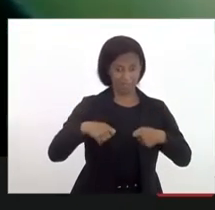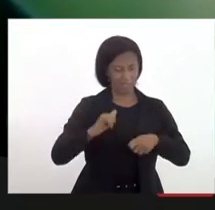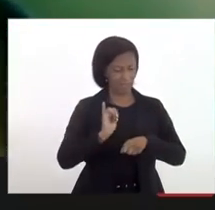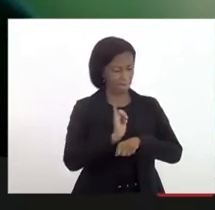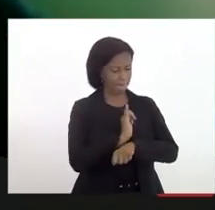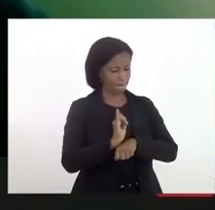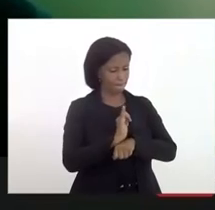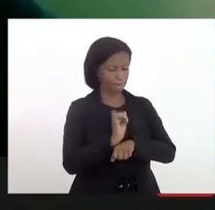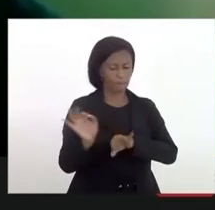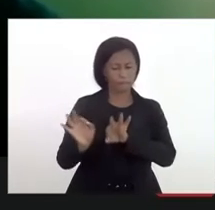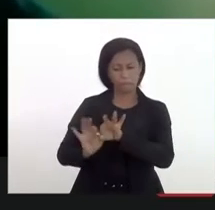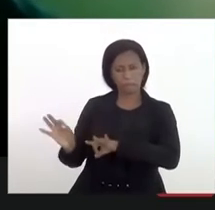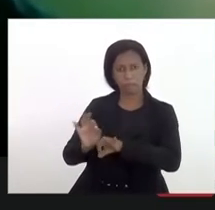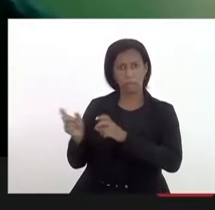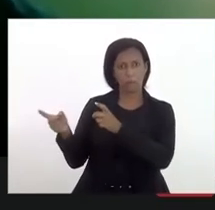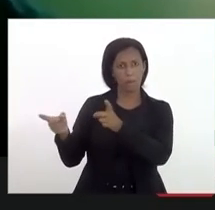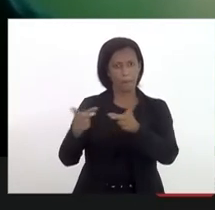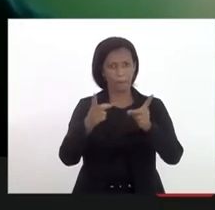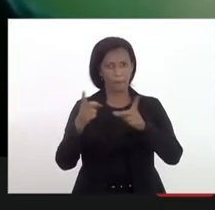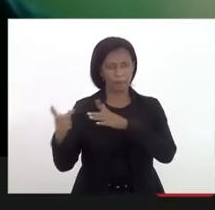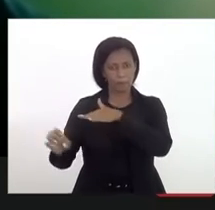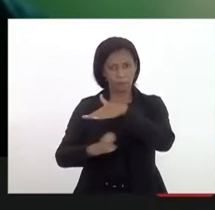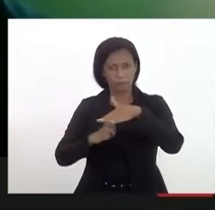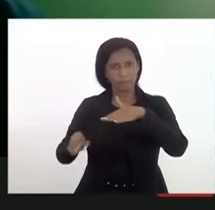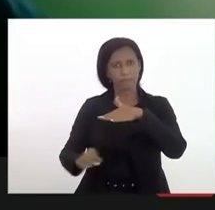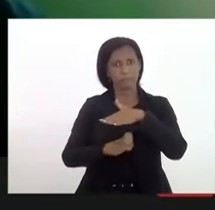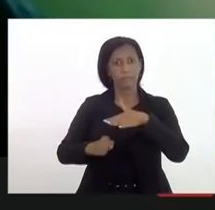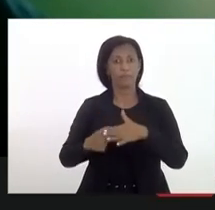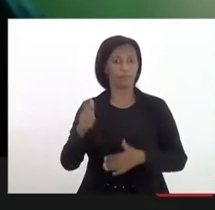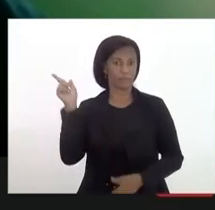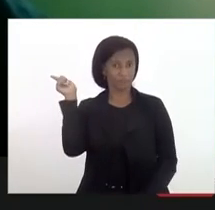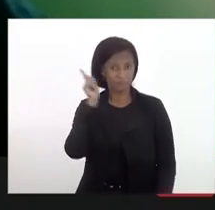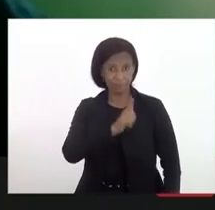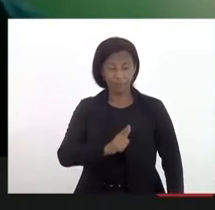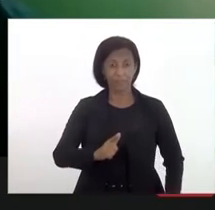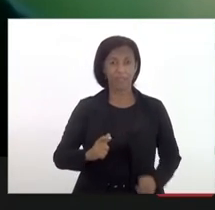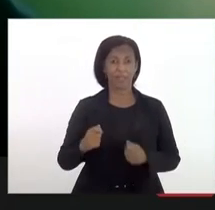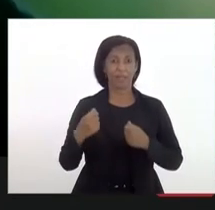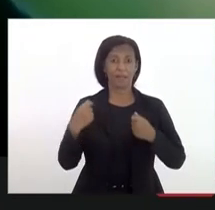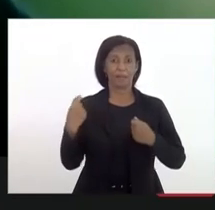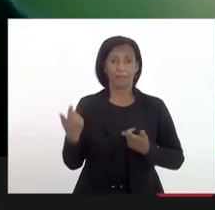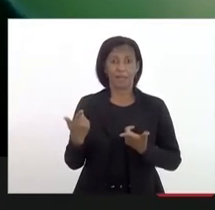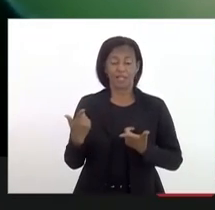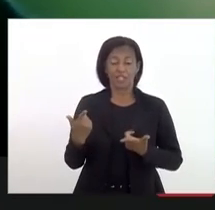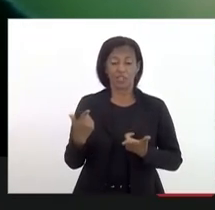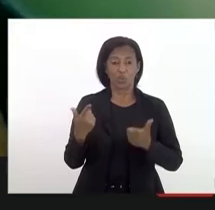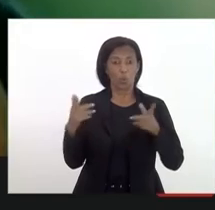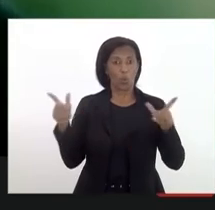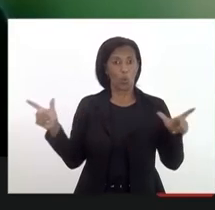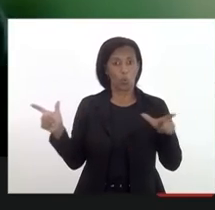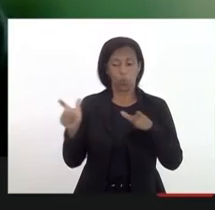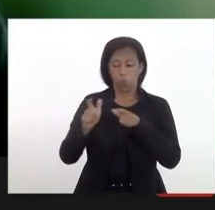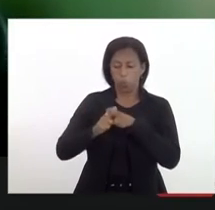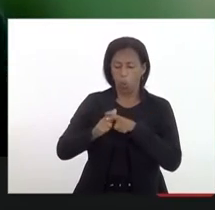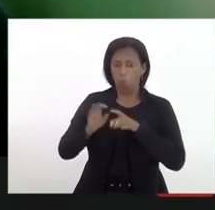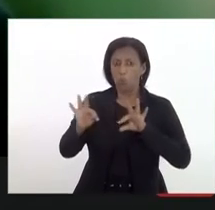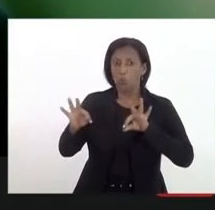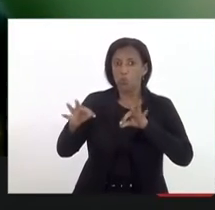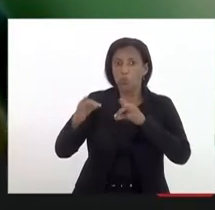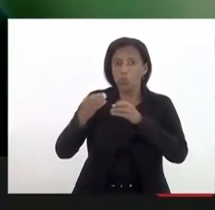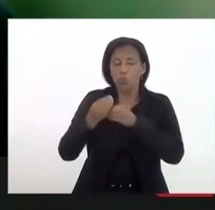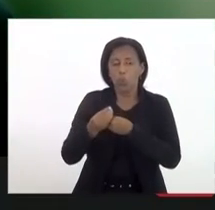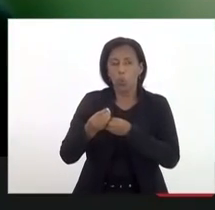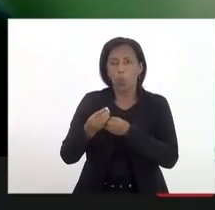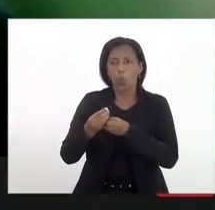ajeitar essa questão comercial e empresarial para que a gente consiga ratificar todos os